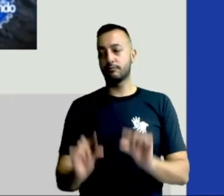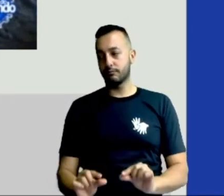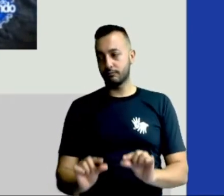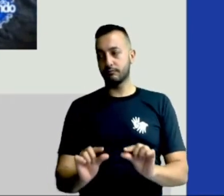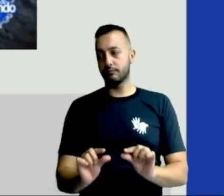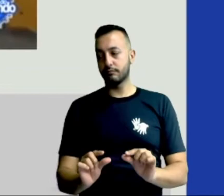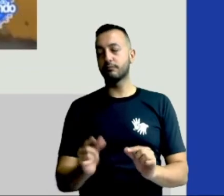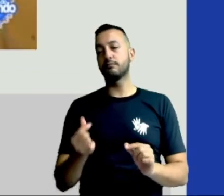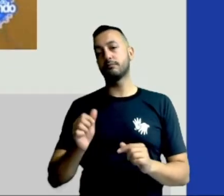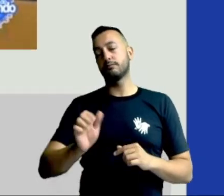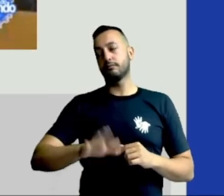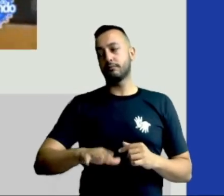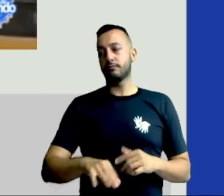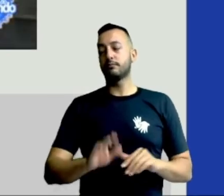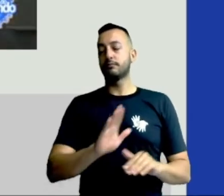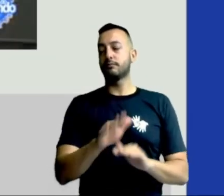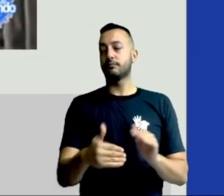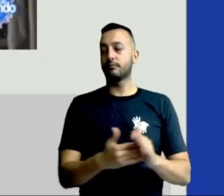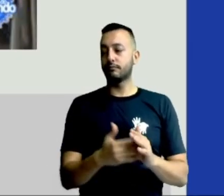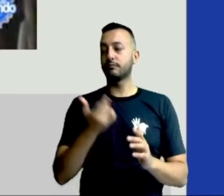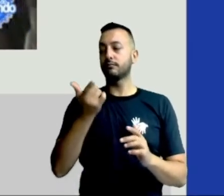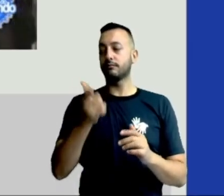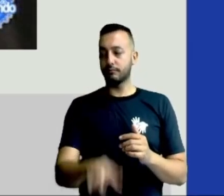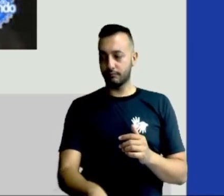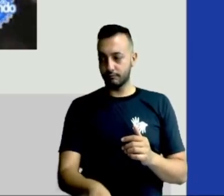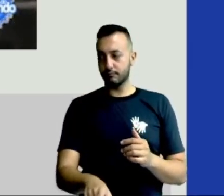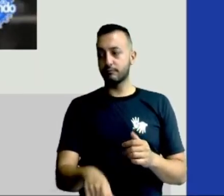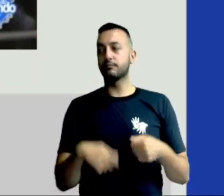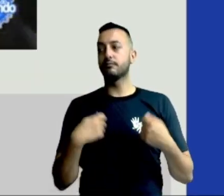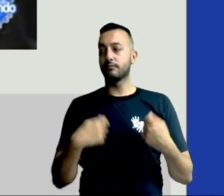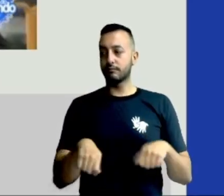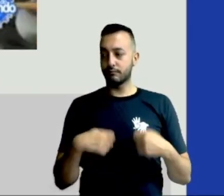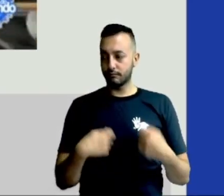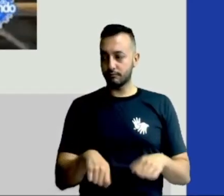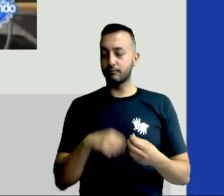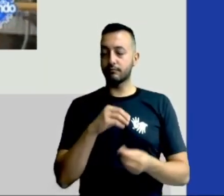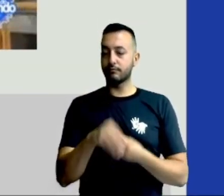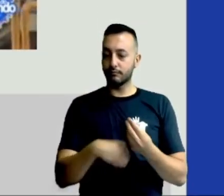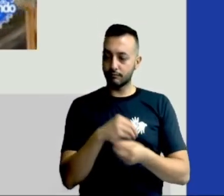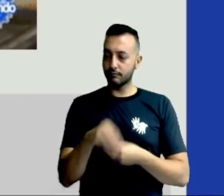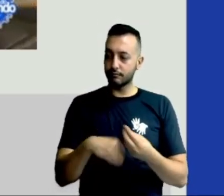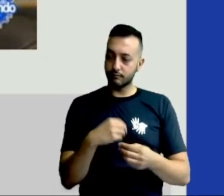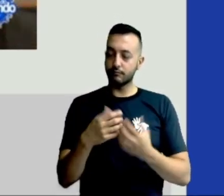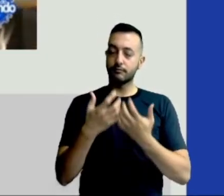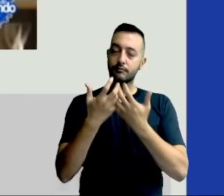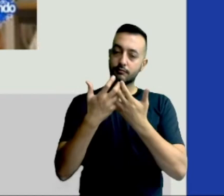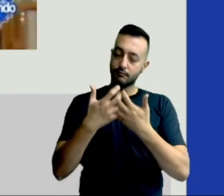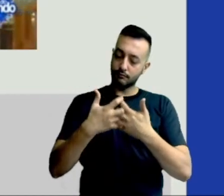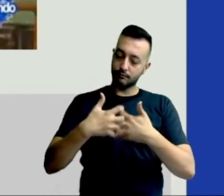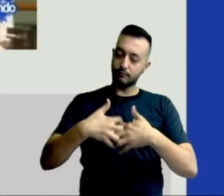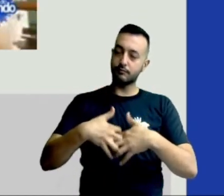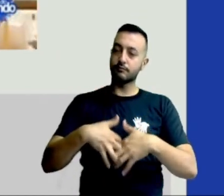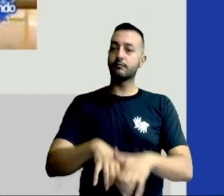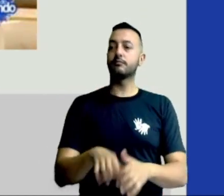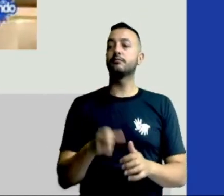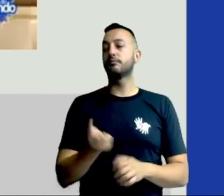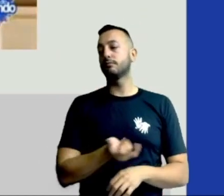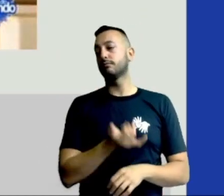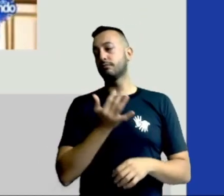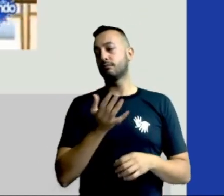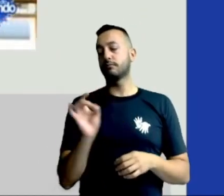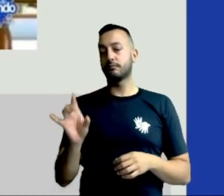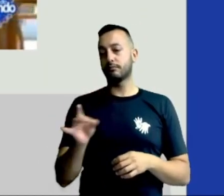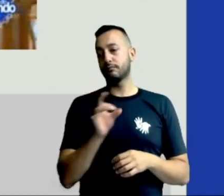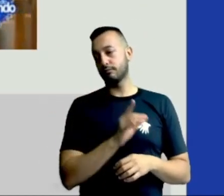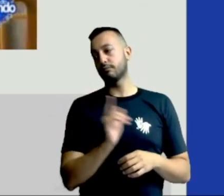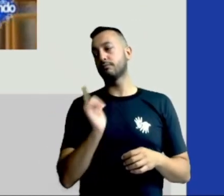fica também um pouco mais barato. Tudo isso, mais uma vez, tem que ser muito bem misturado em um moinho. Dependendo da quantidade de cada